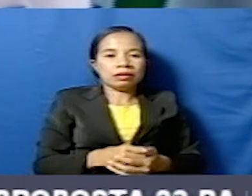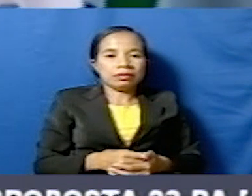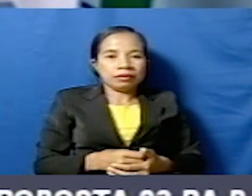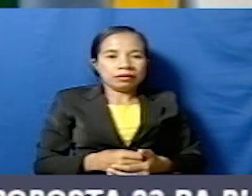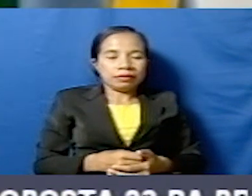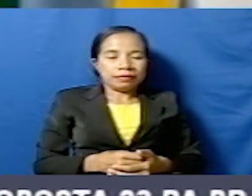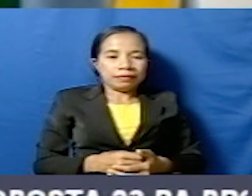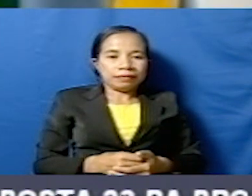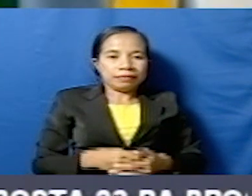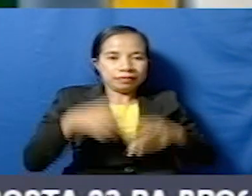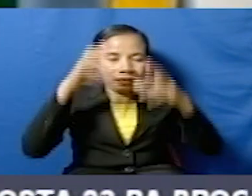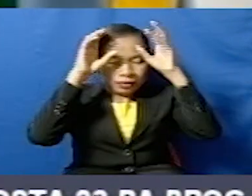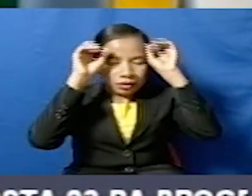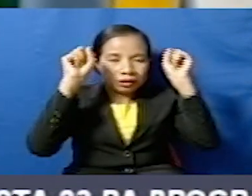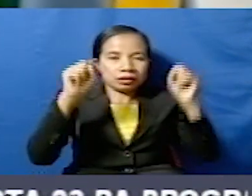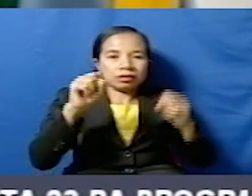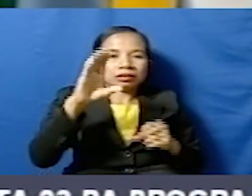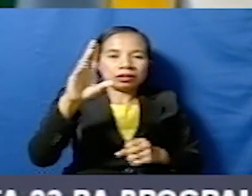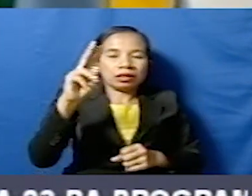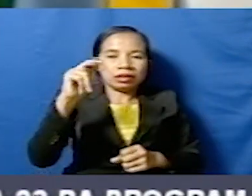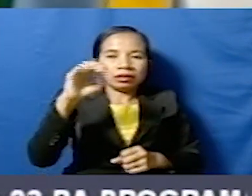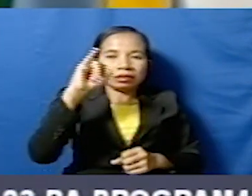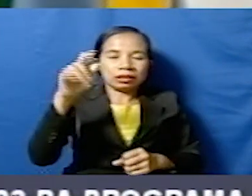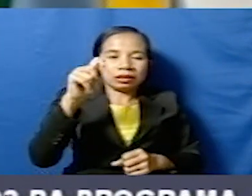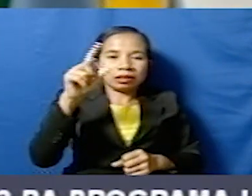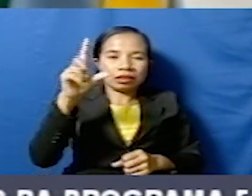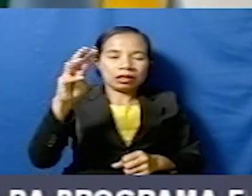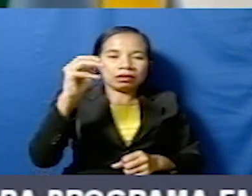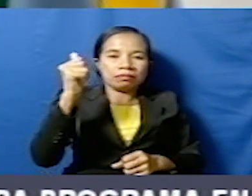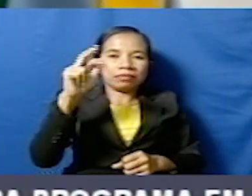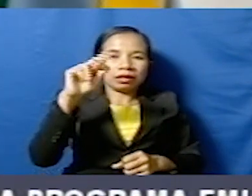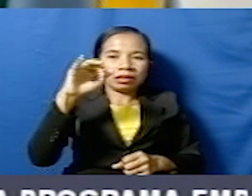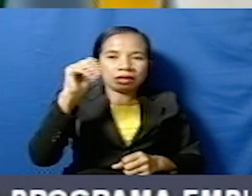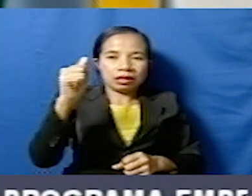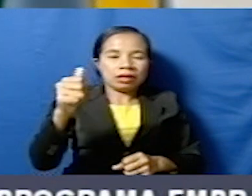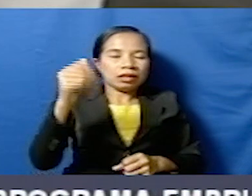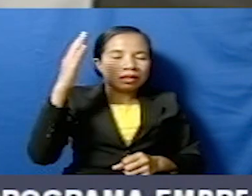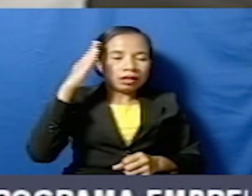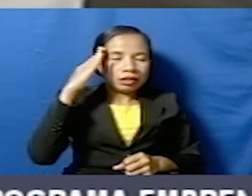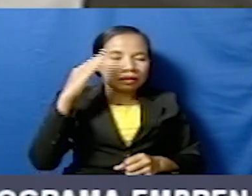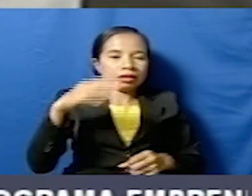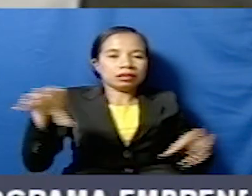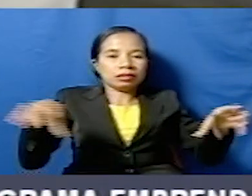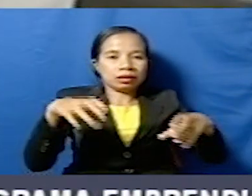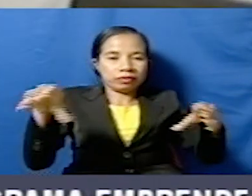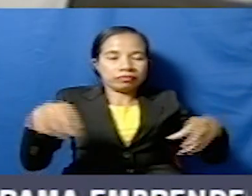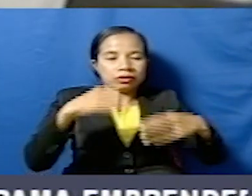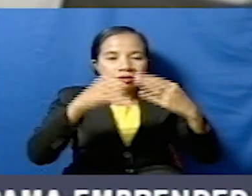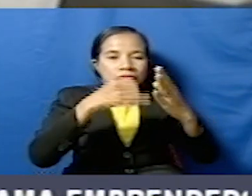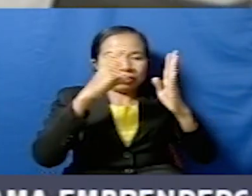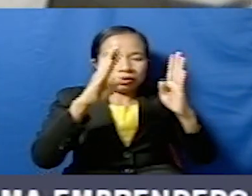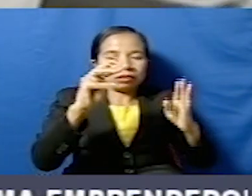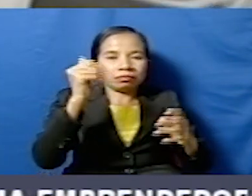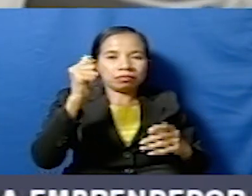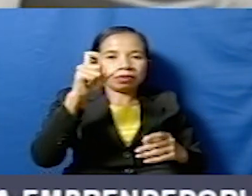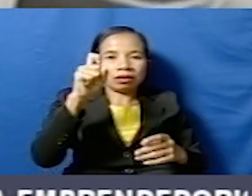bar. Presidente CNZTL, Maria Dadi Magno Mos considera contribuição jornalista